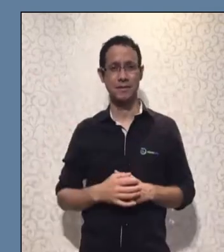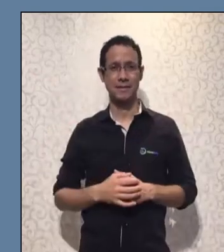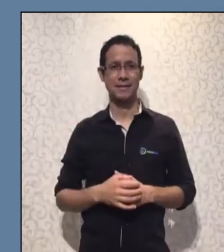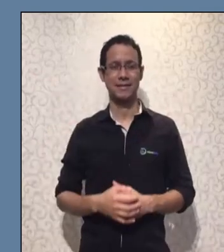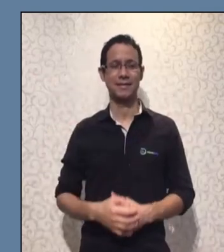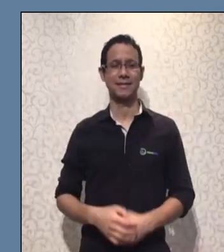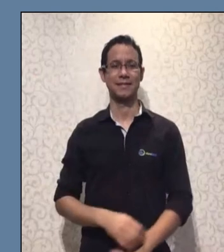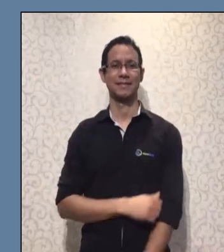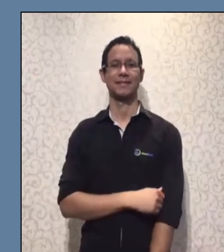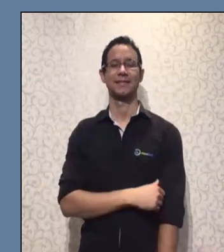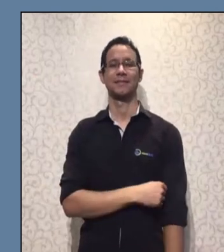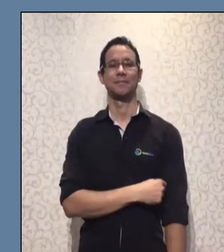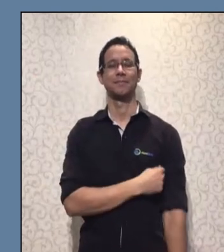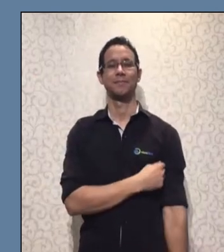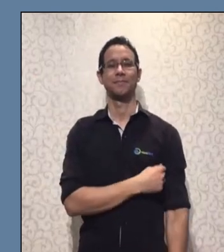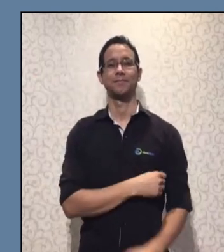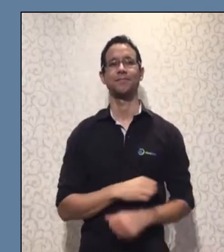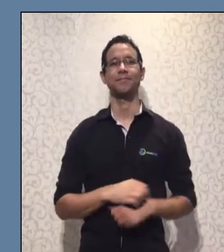Uhum.